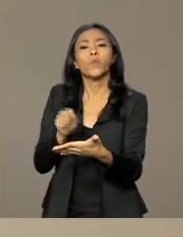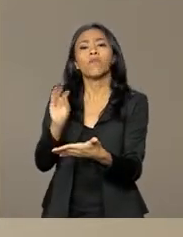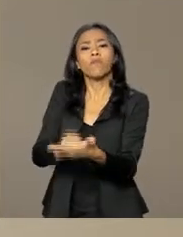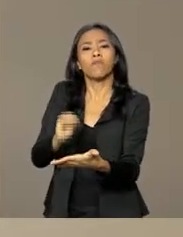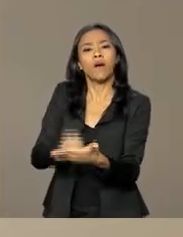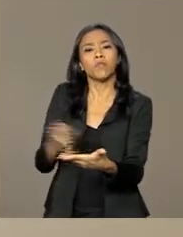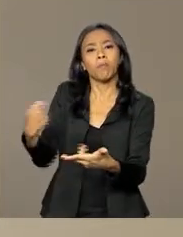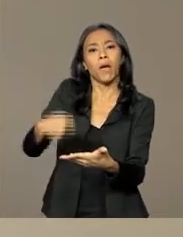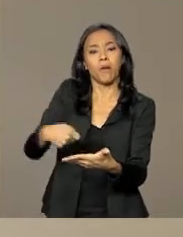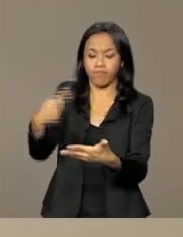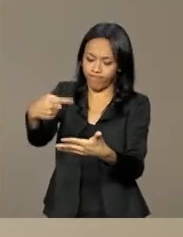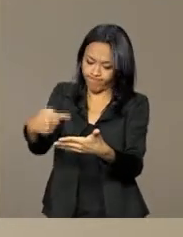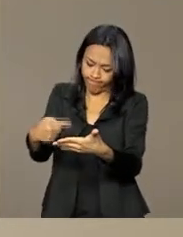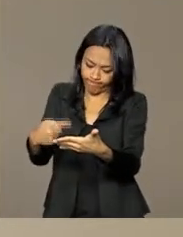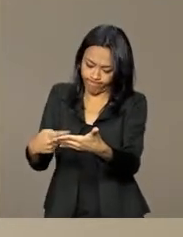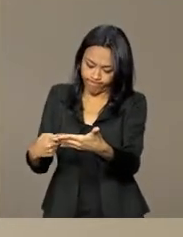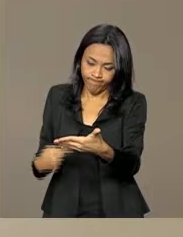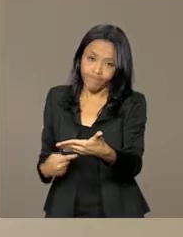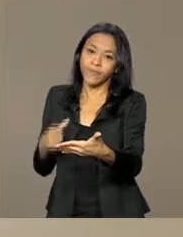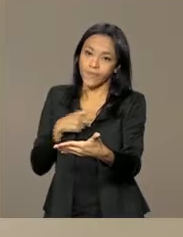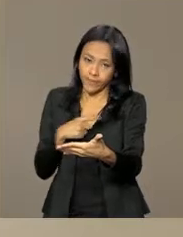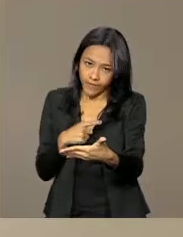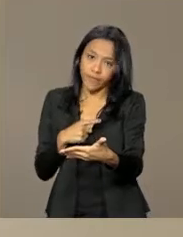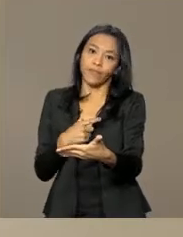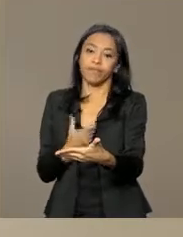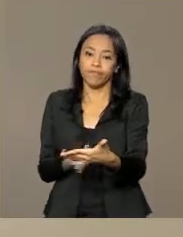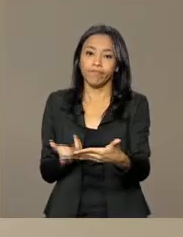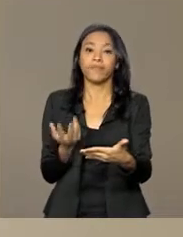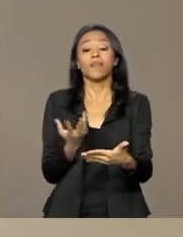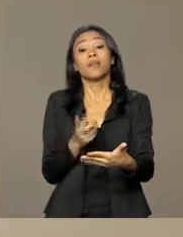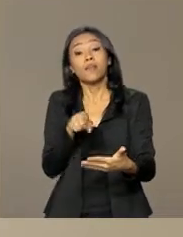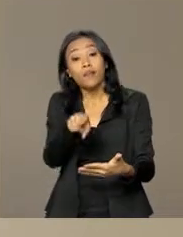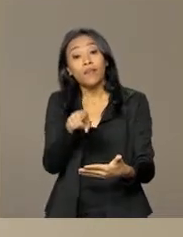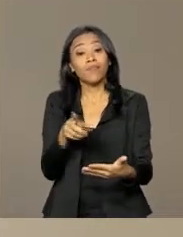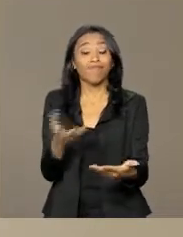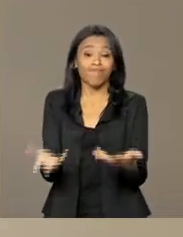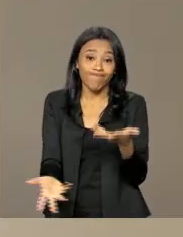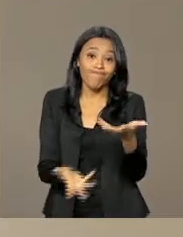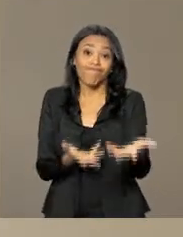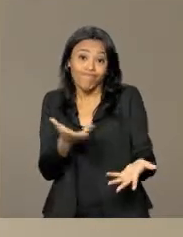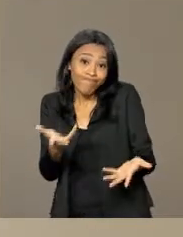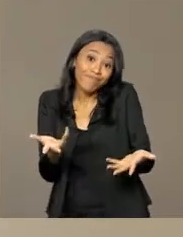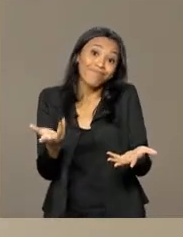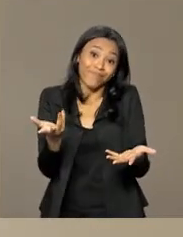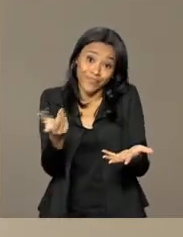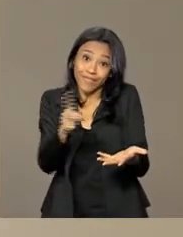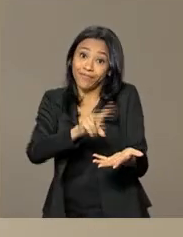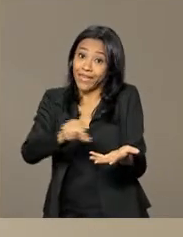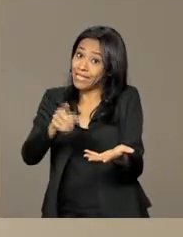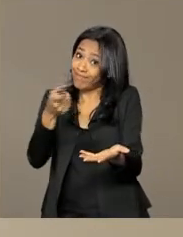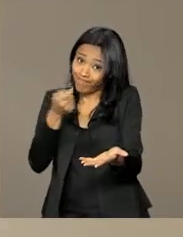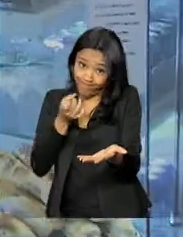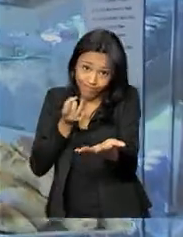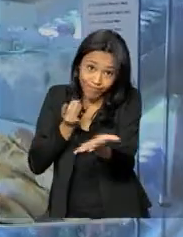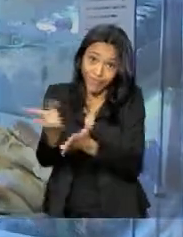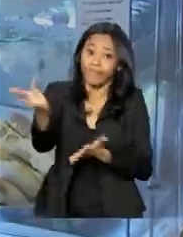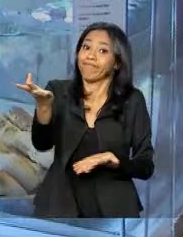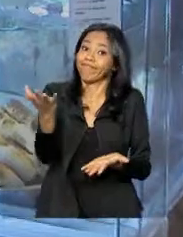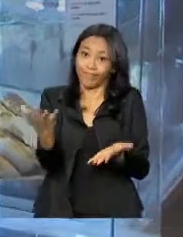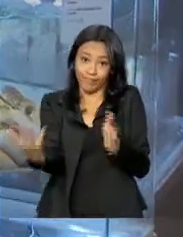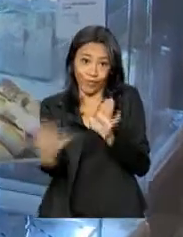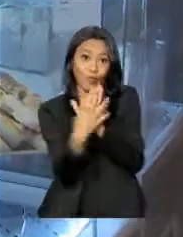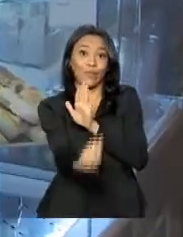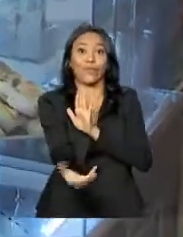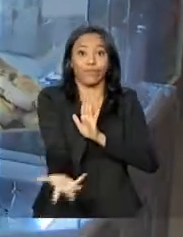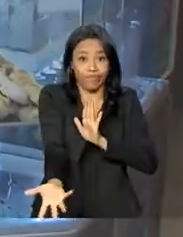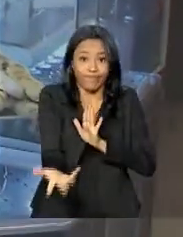débitos, seja na Receita Federal ou na Procuradoria, que estão motivando, né, essa possível exclusão no caso de não regularização. Hoje, mais